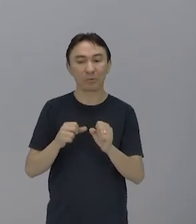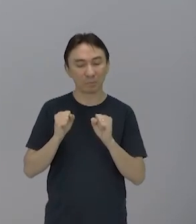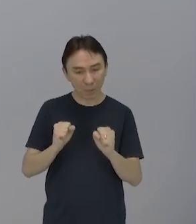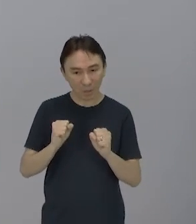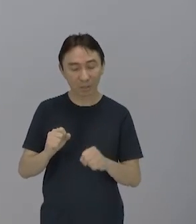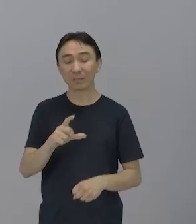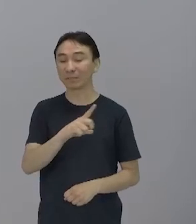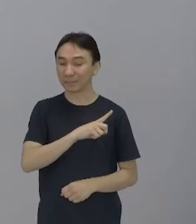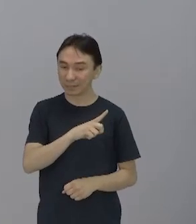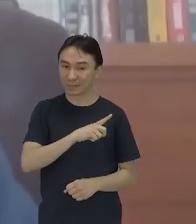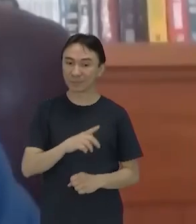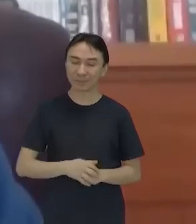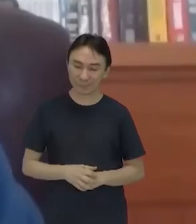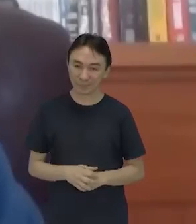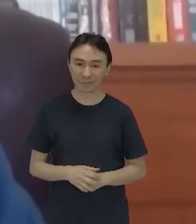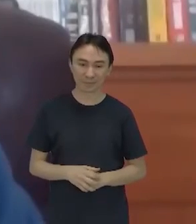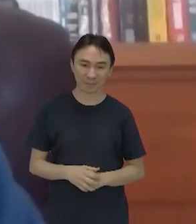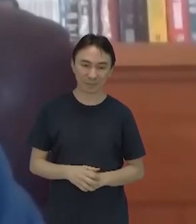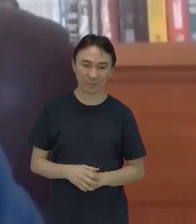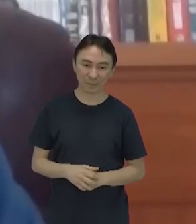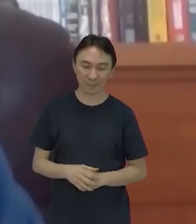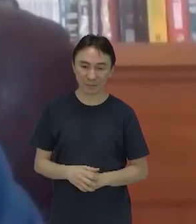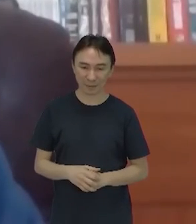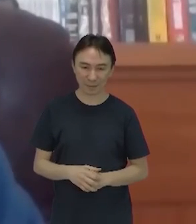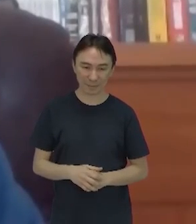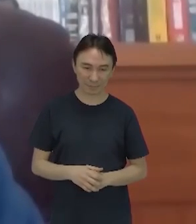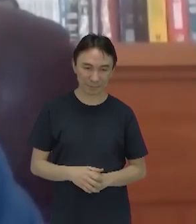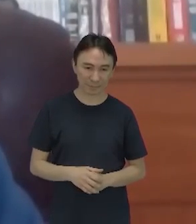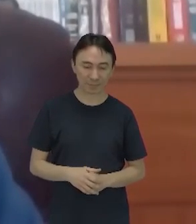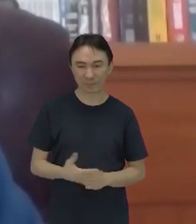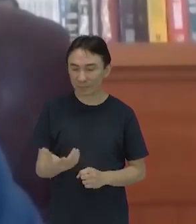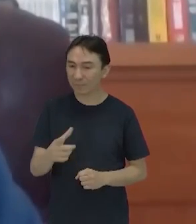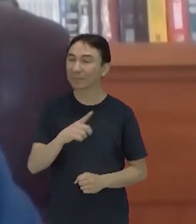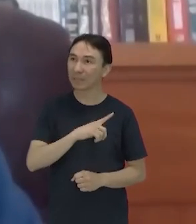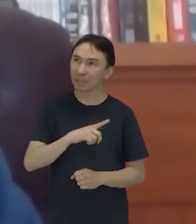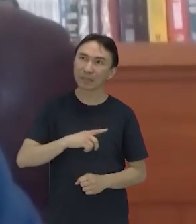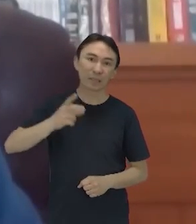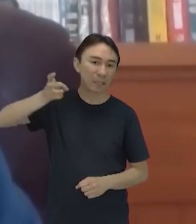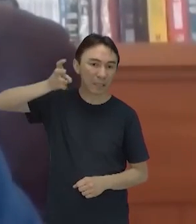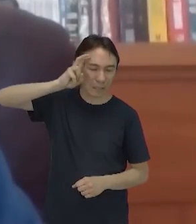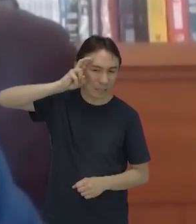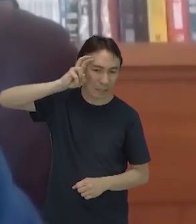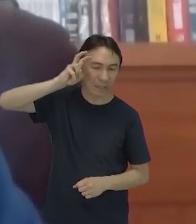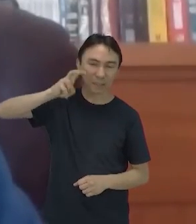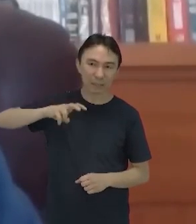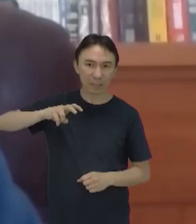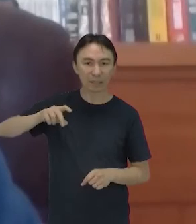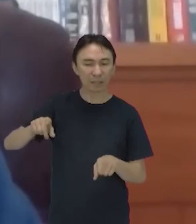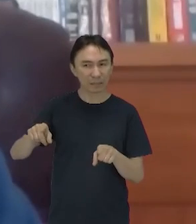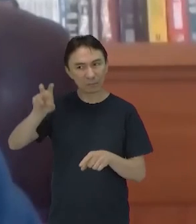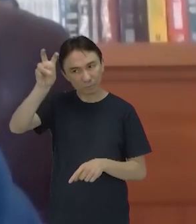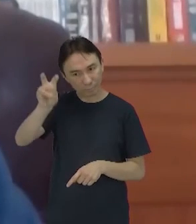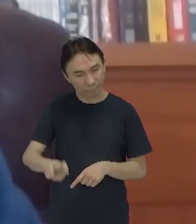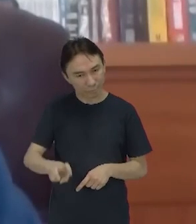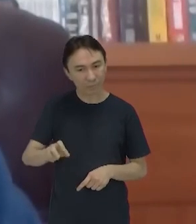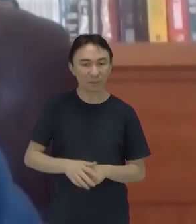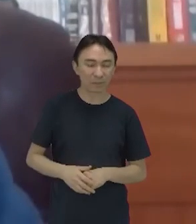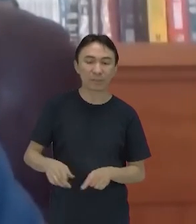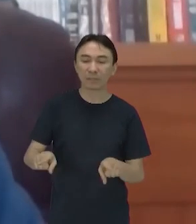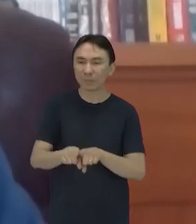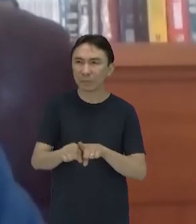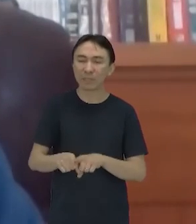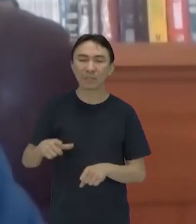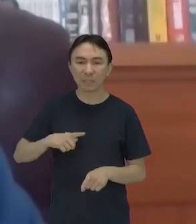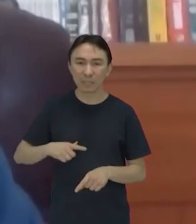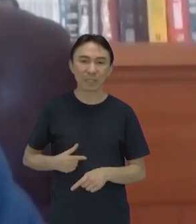Barroso aí. Isso, estava sendo às quintas-feiras, segunda-feira uma vez por mês tem, e domingo uma vez por mês